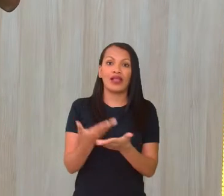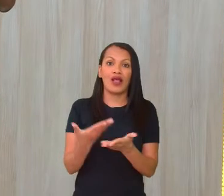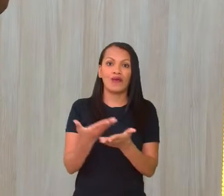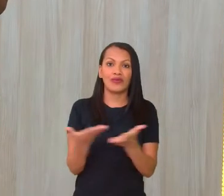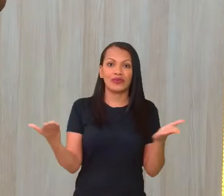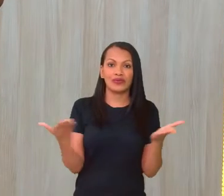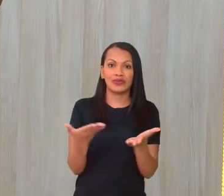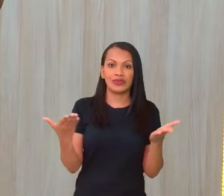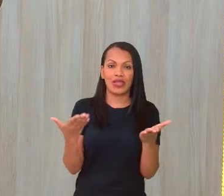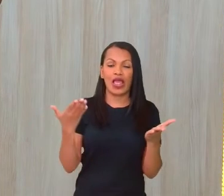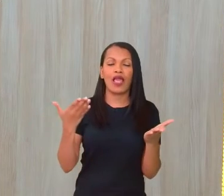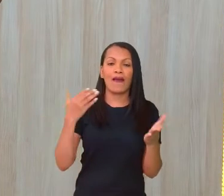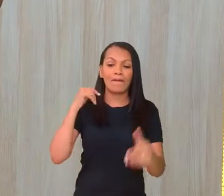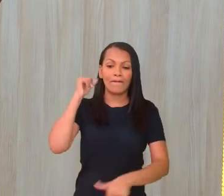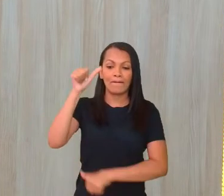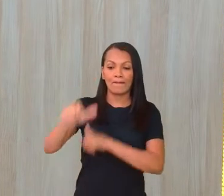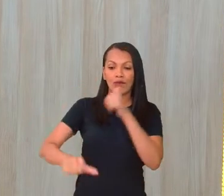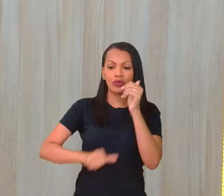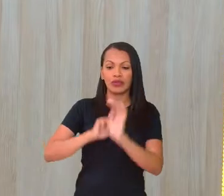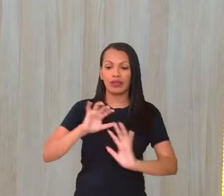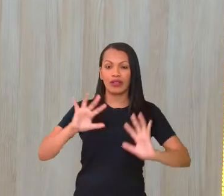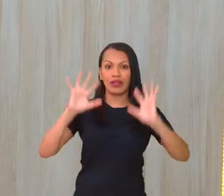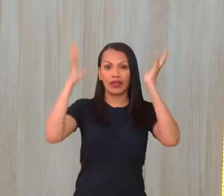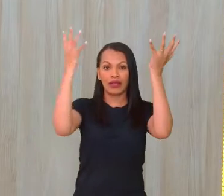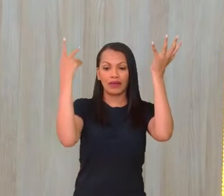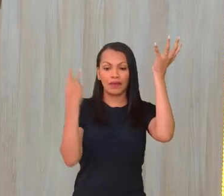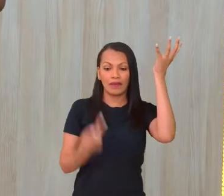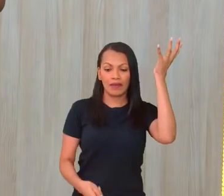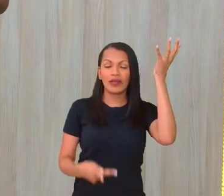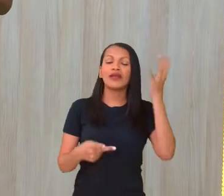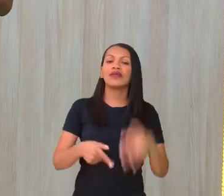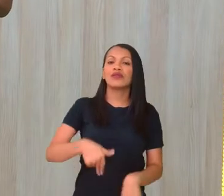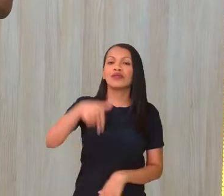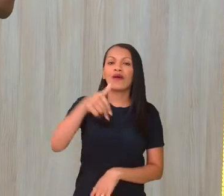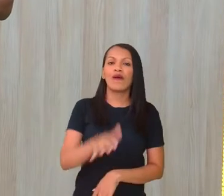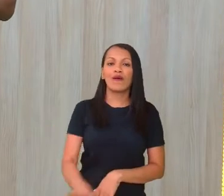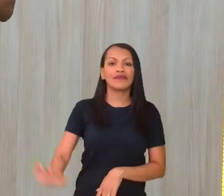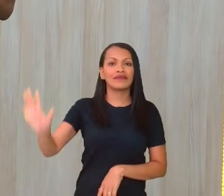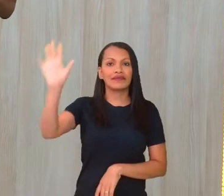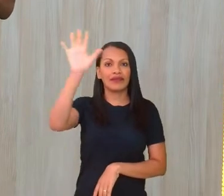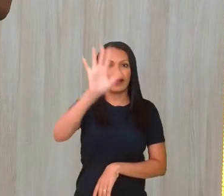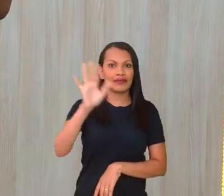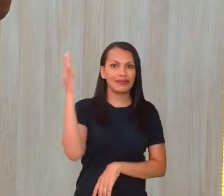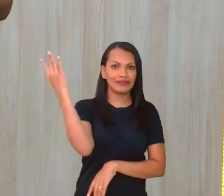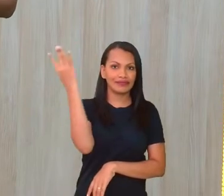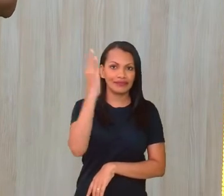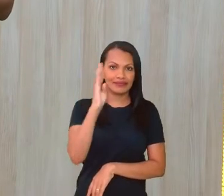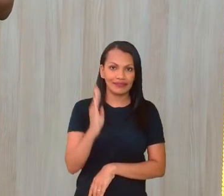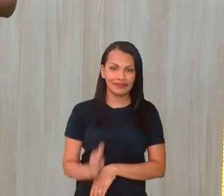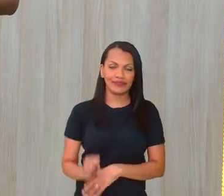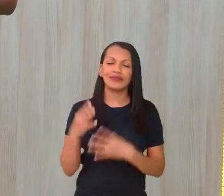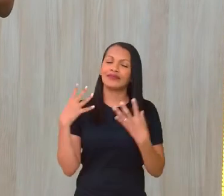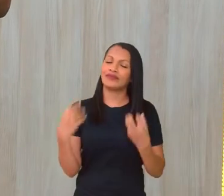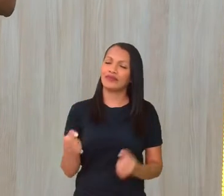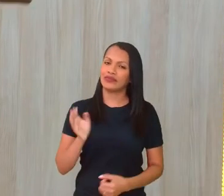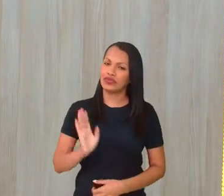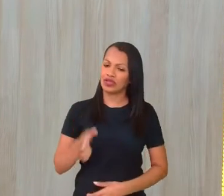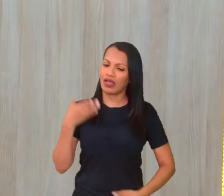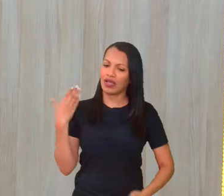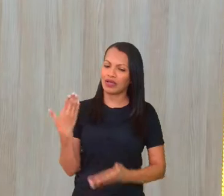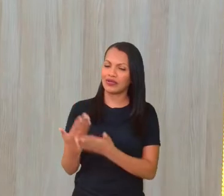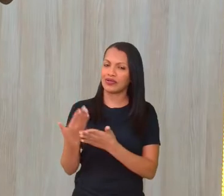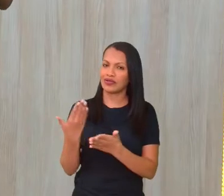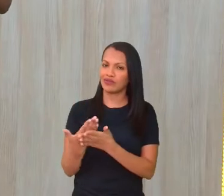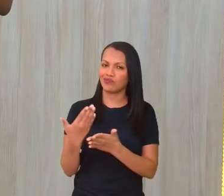será mudanças climáticas no Nordeste brasileiro. Então a gente vem estudando, né, os